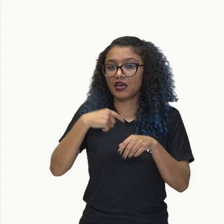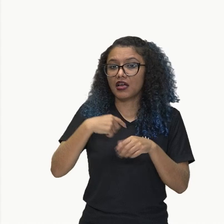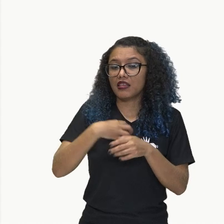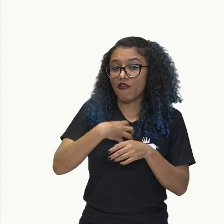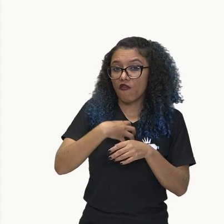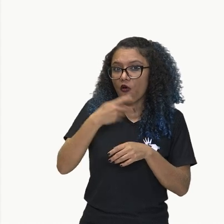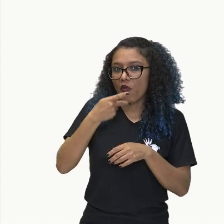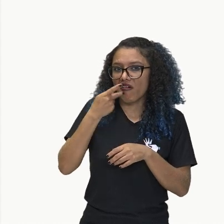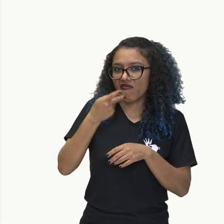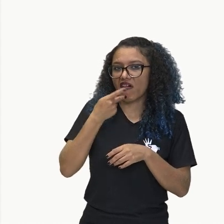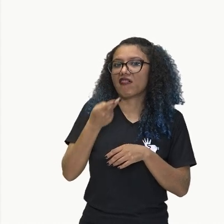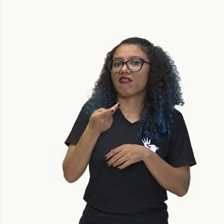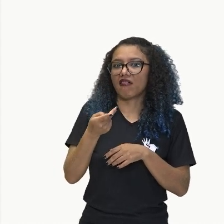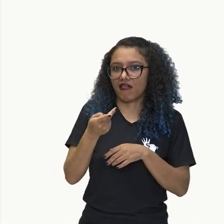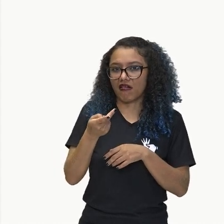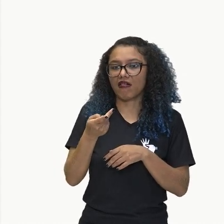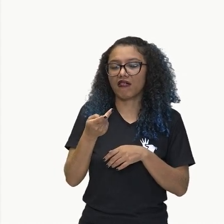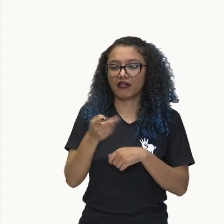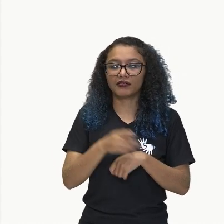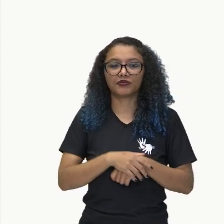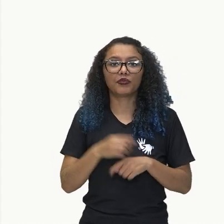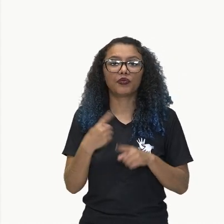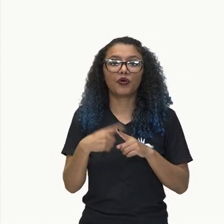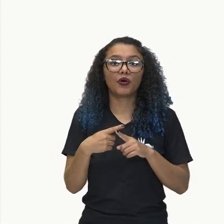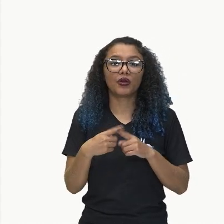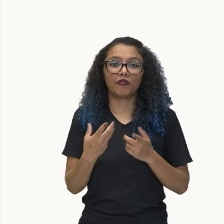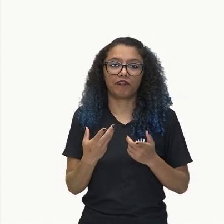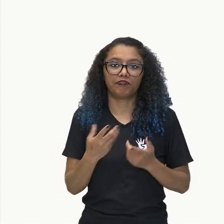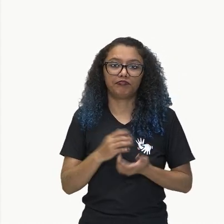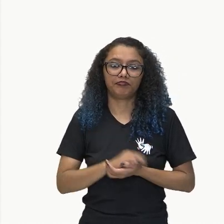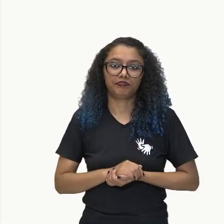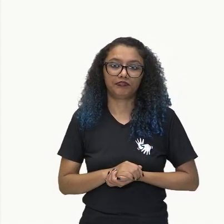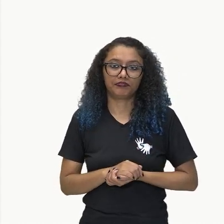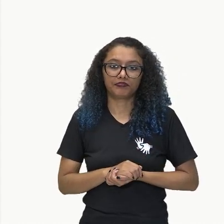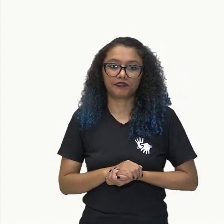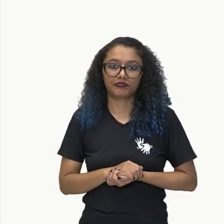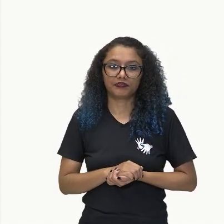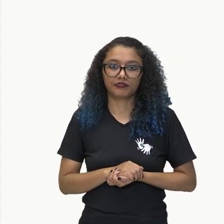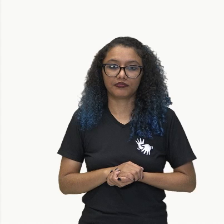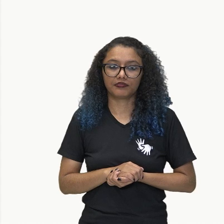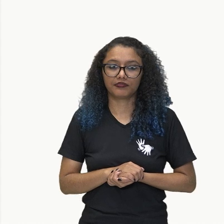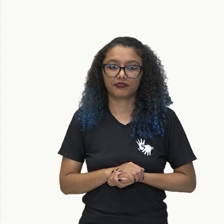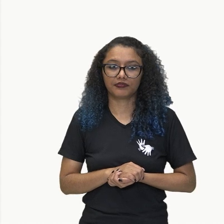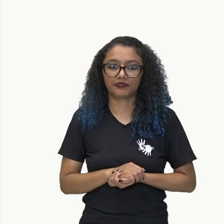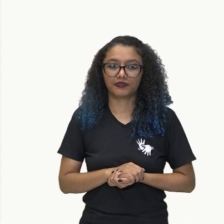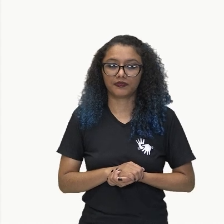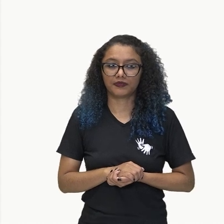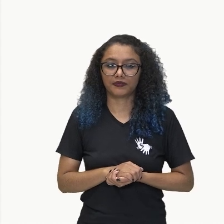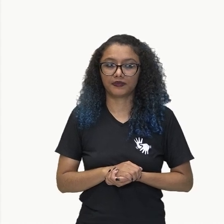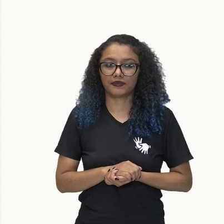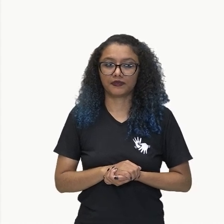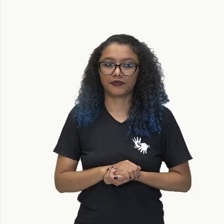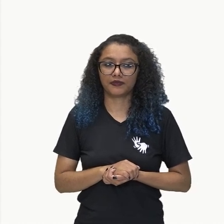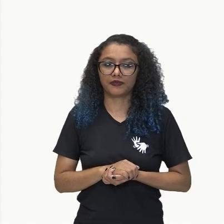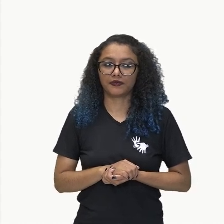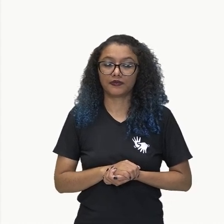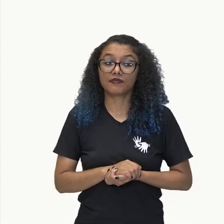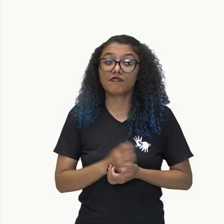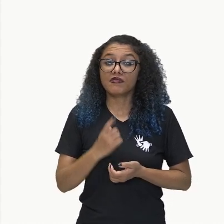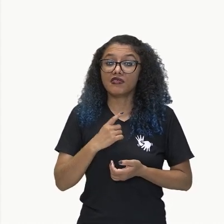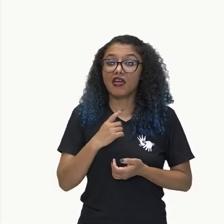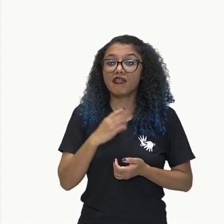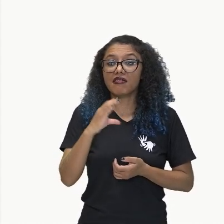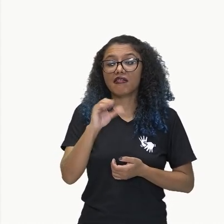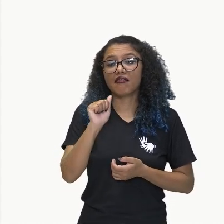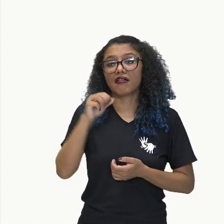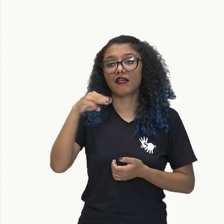Ou seja, né? Ou seja, ocorre um cambio, ou seja, uma